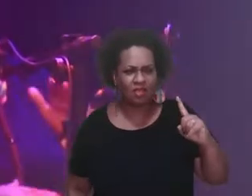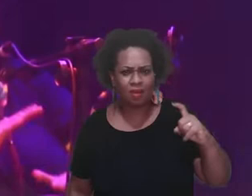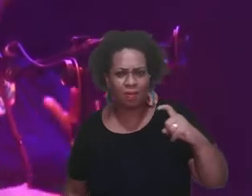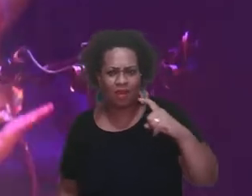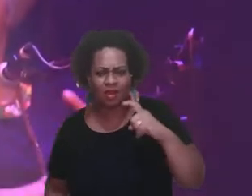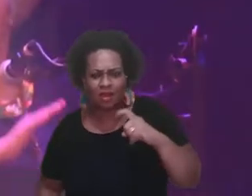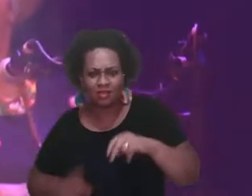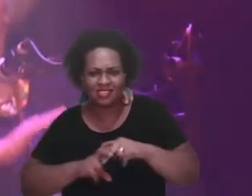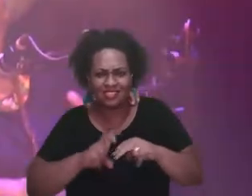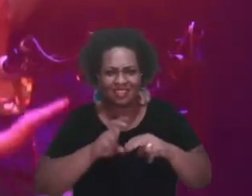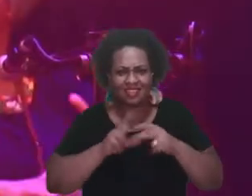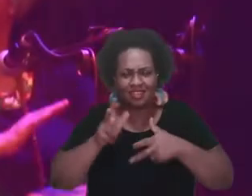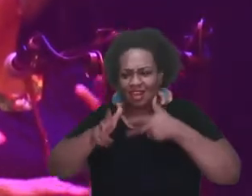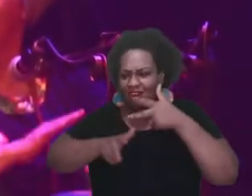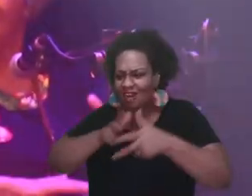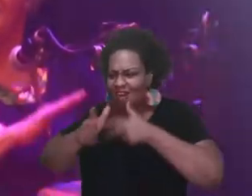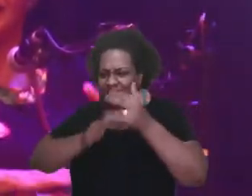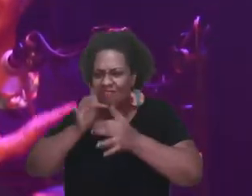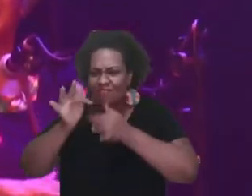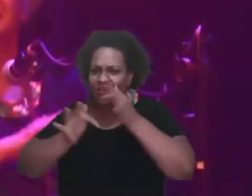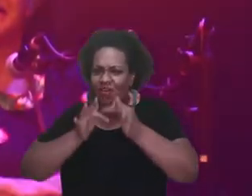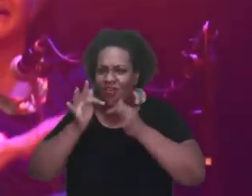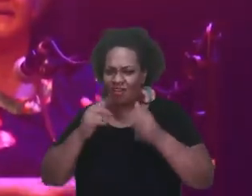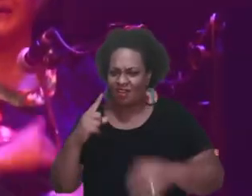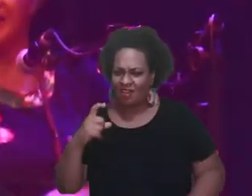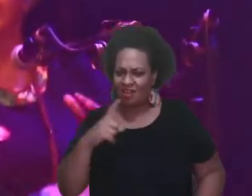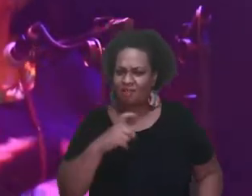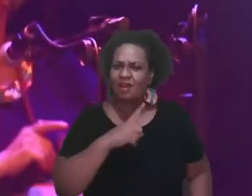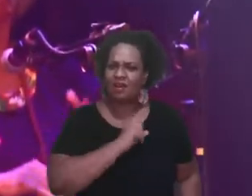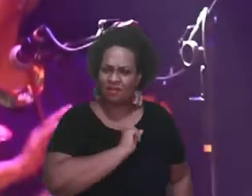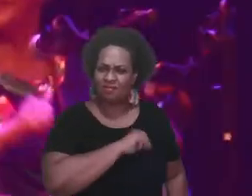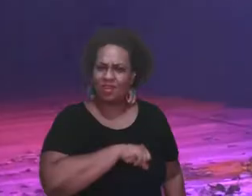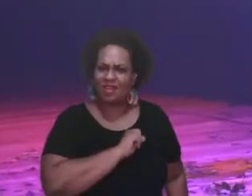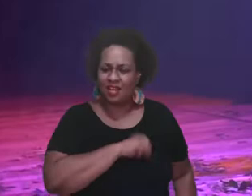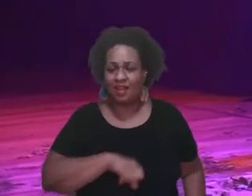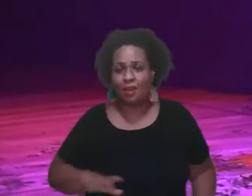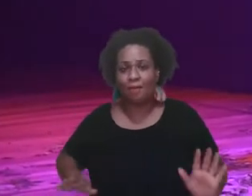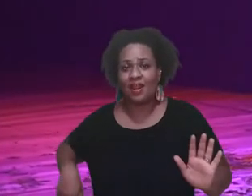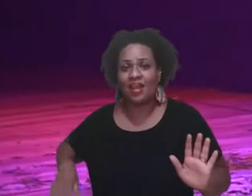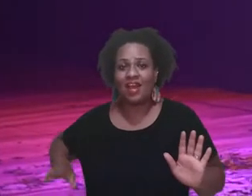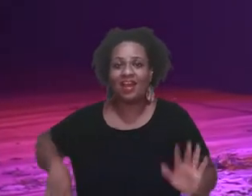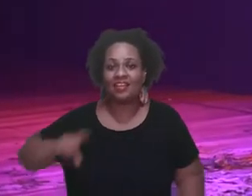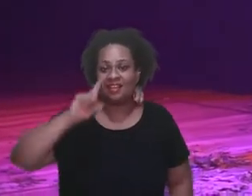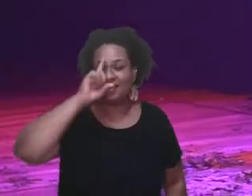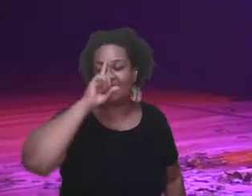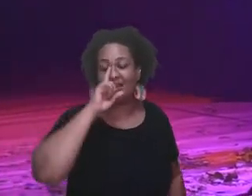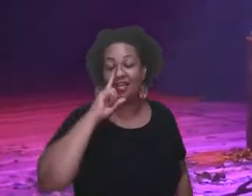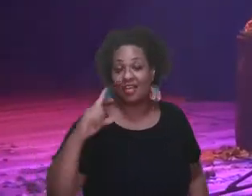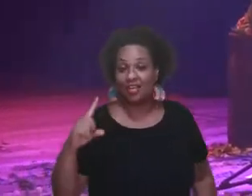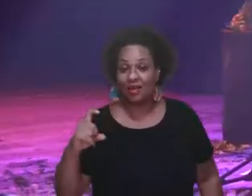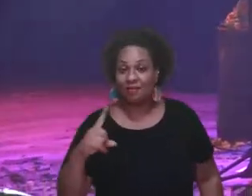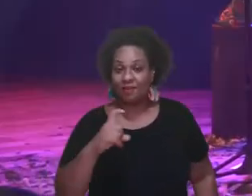vim camarão bêbado falando da vida alheia falar camarão babaiara linha